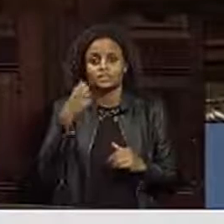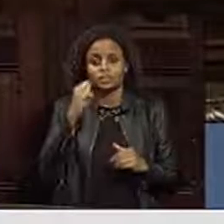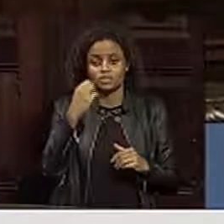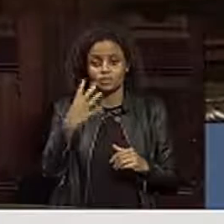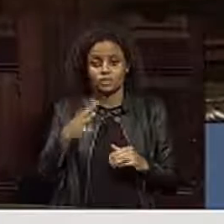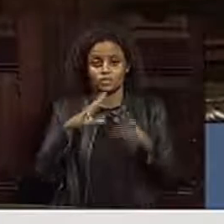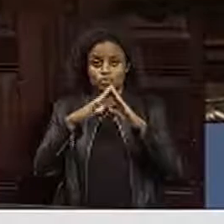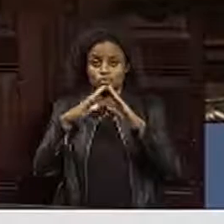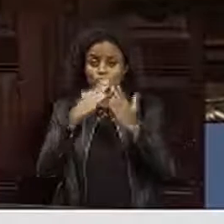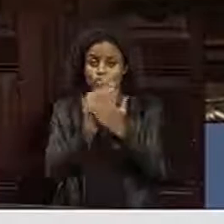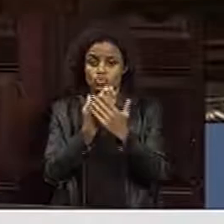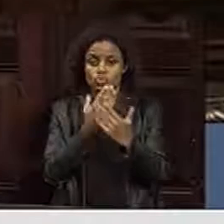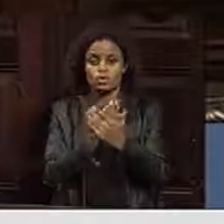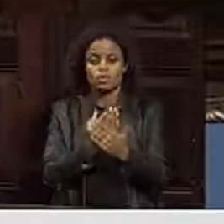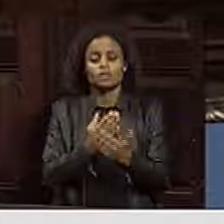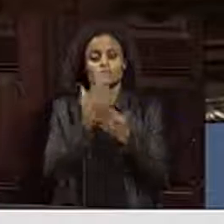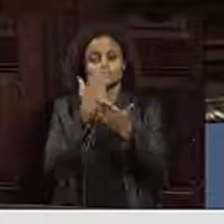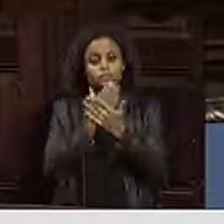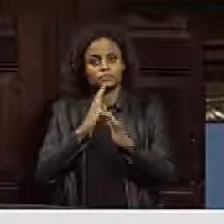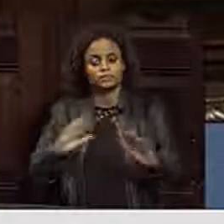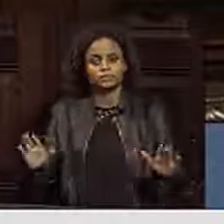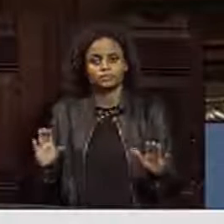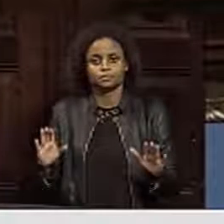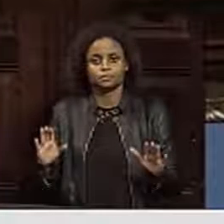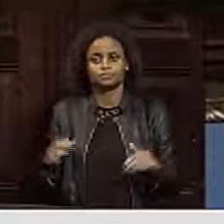384 escolas foram fechadas. E isso